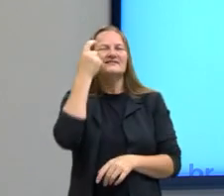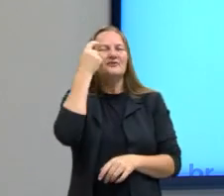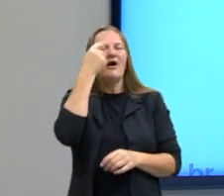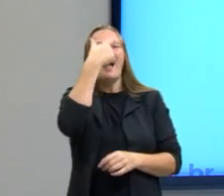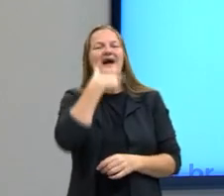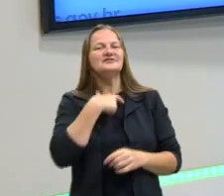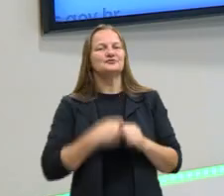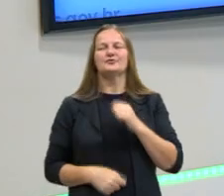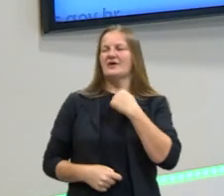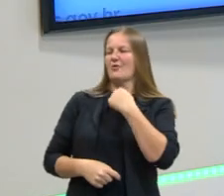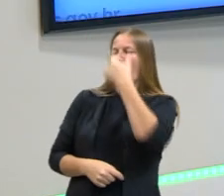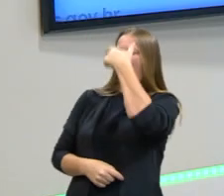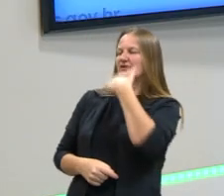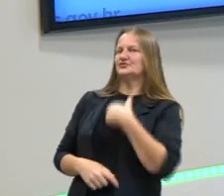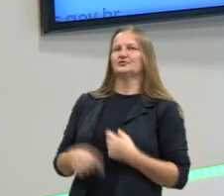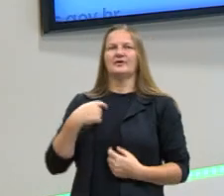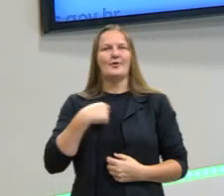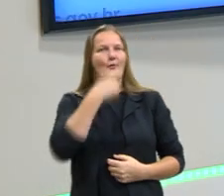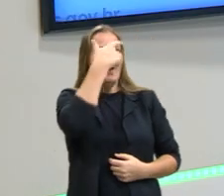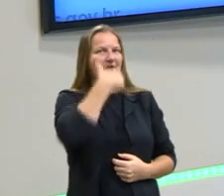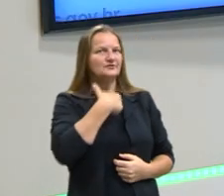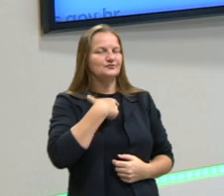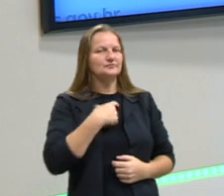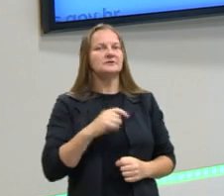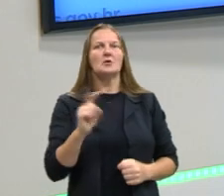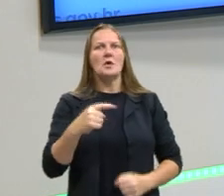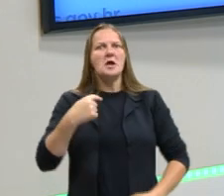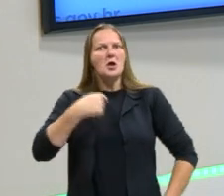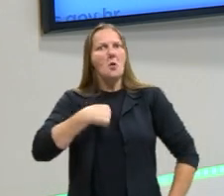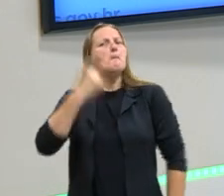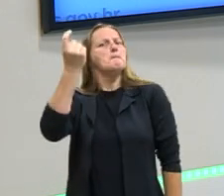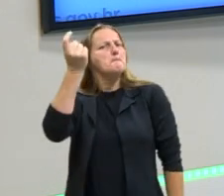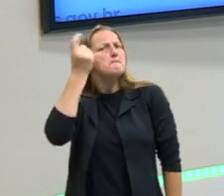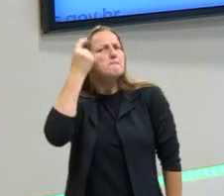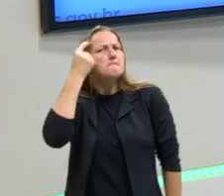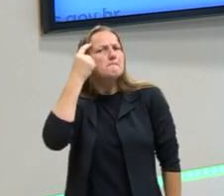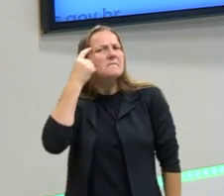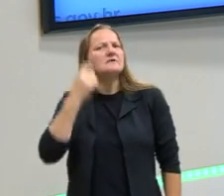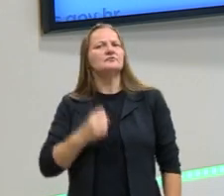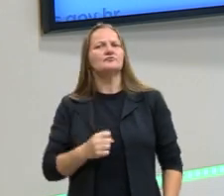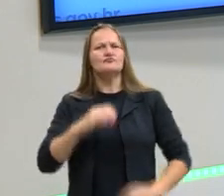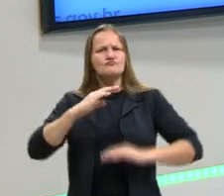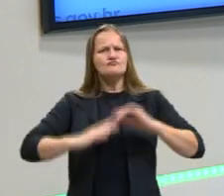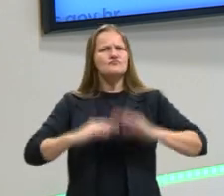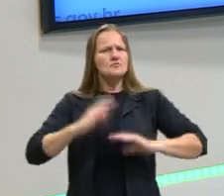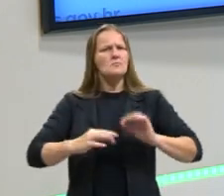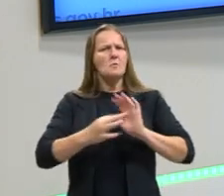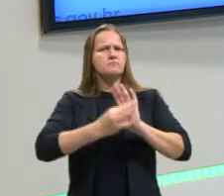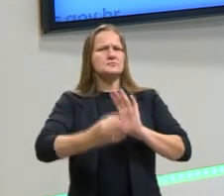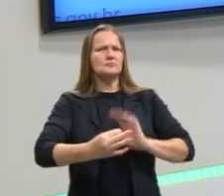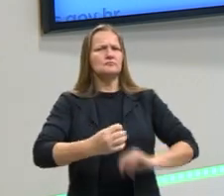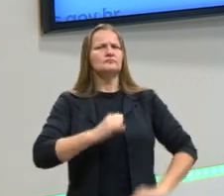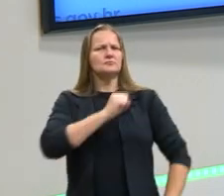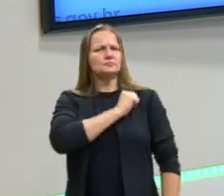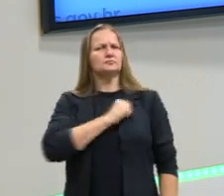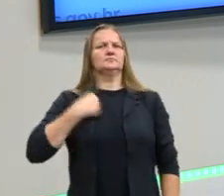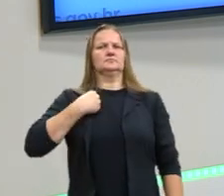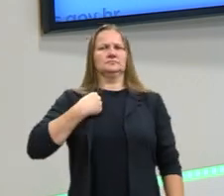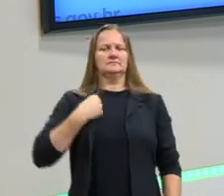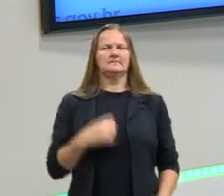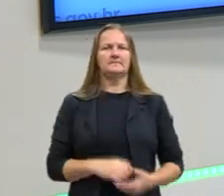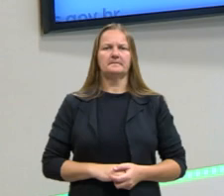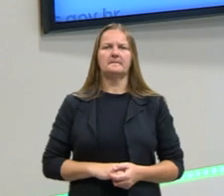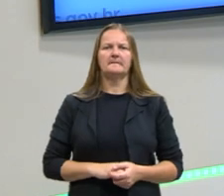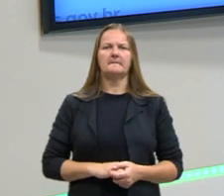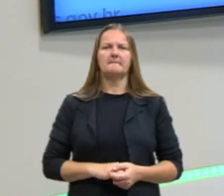achismo eu acho isso acho que não eu penso eu tenho que ter uma atitude socrática né eu preciso fazer essa maiêutica